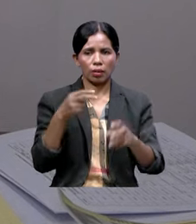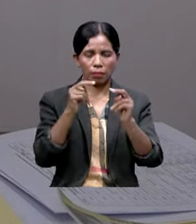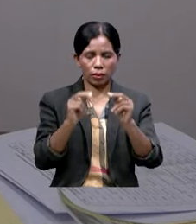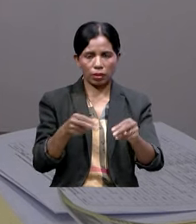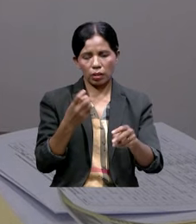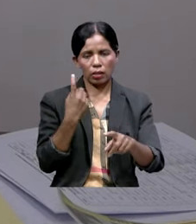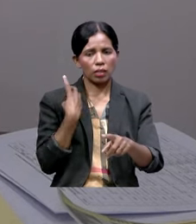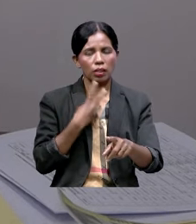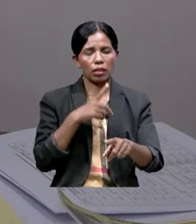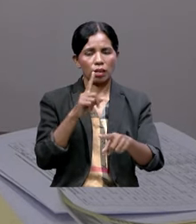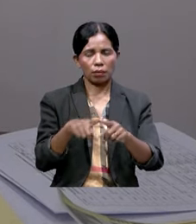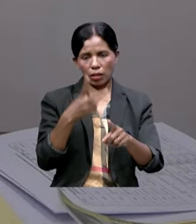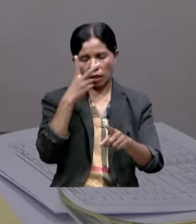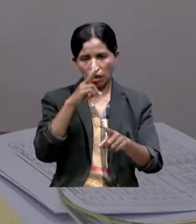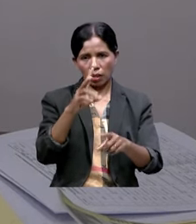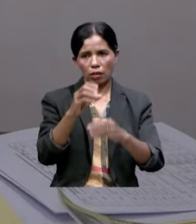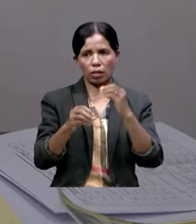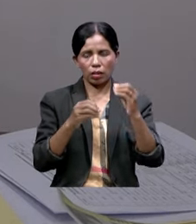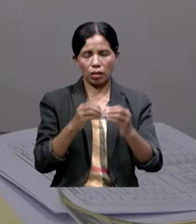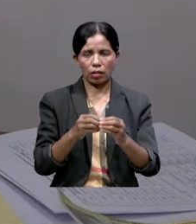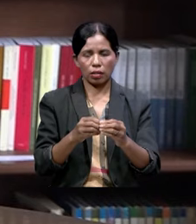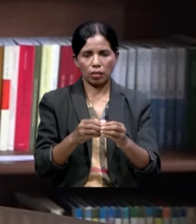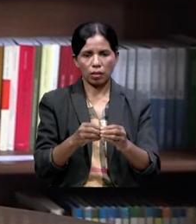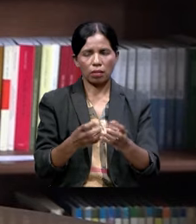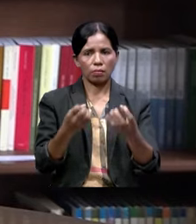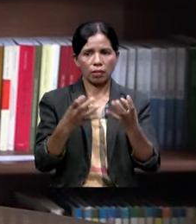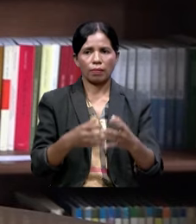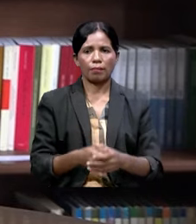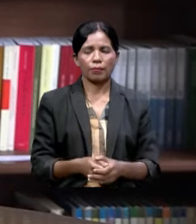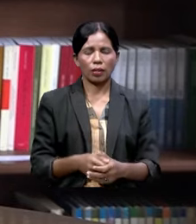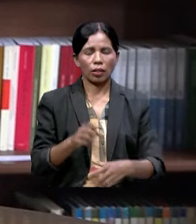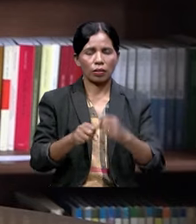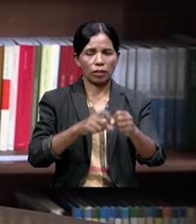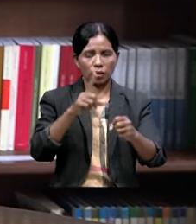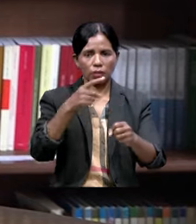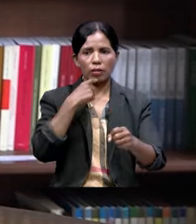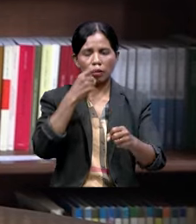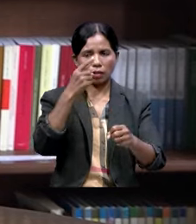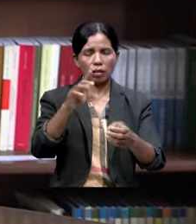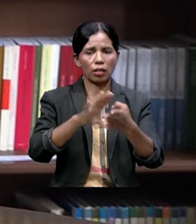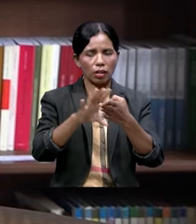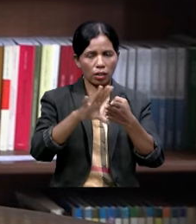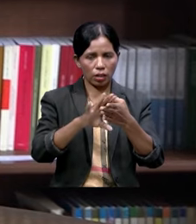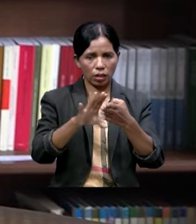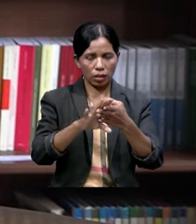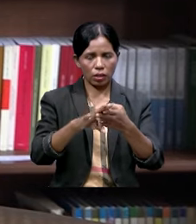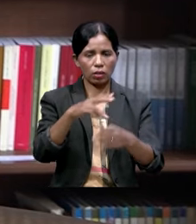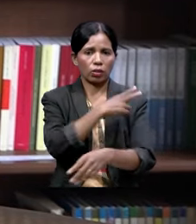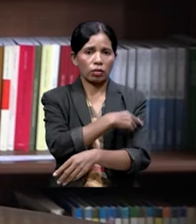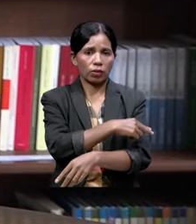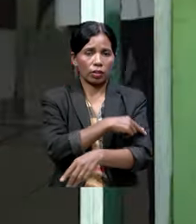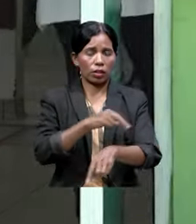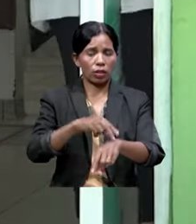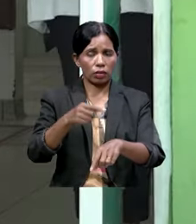halo regre iren be ase berbelit belit Nun e mosso sociedade civil considera carta circular nebe Hospital Nacional